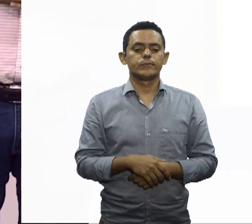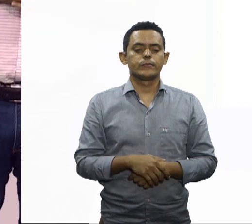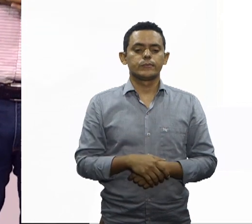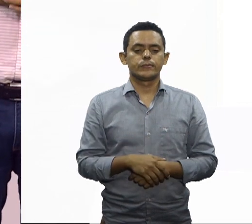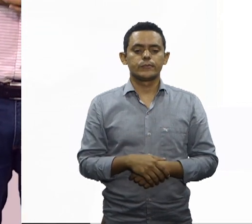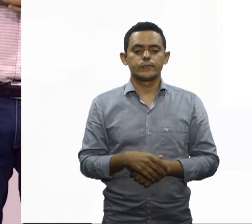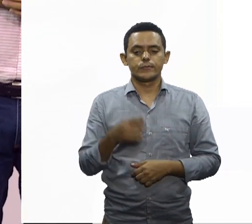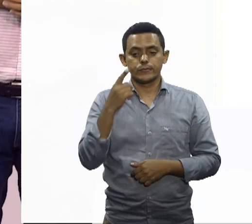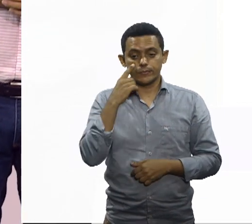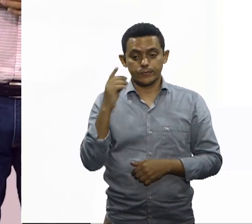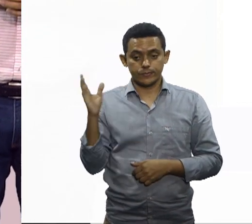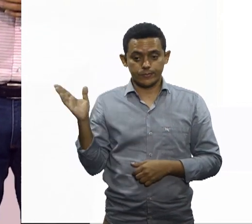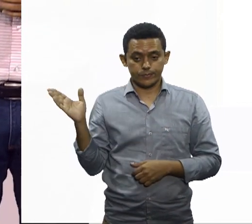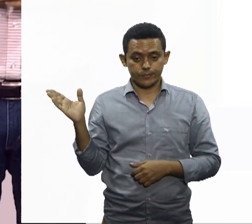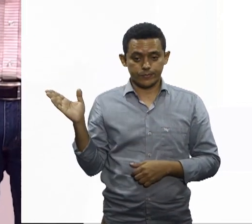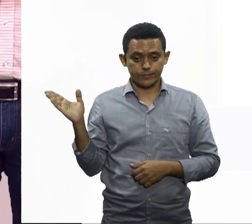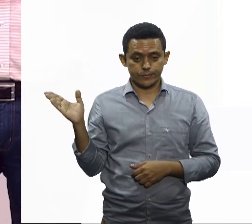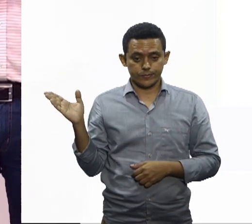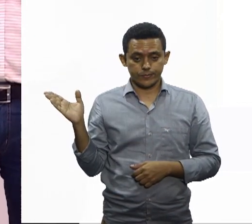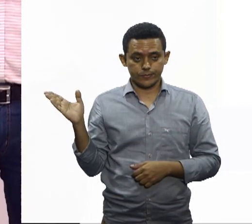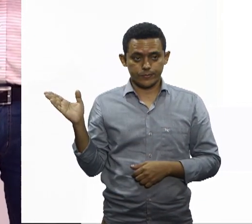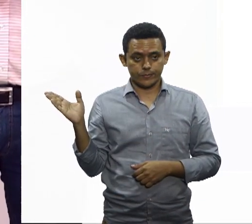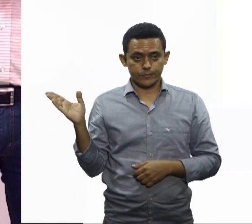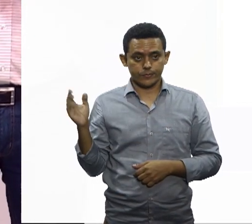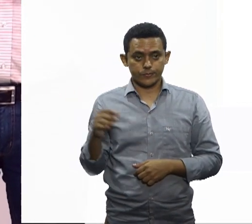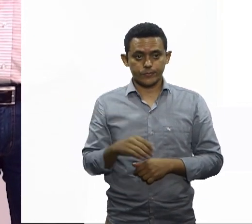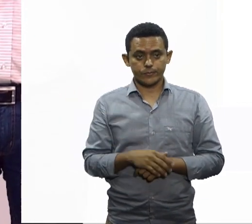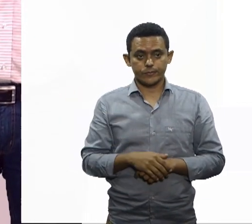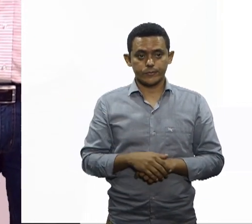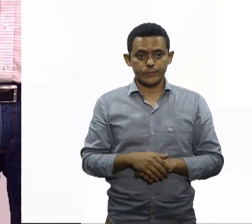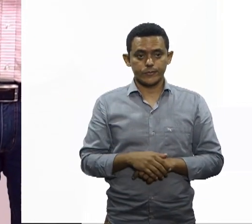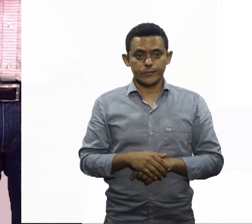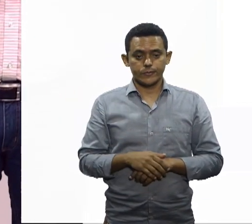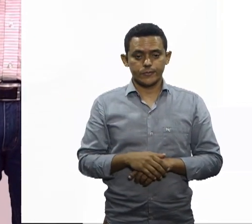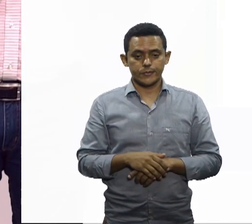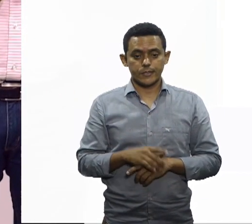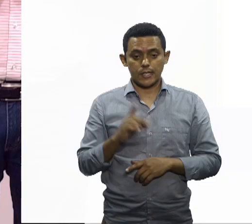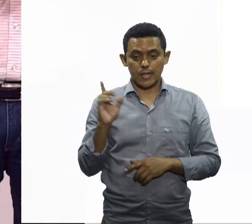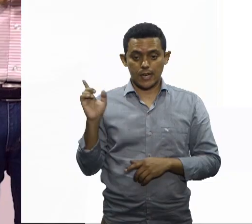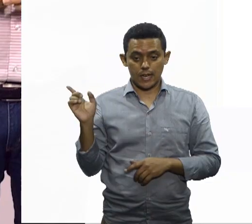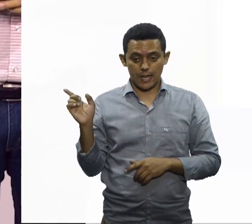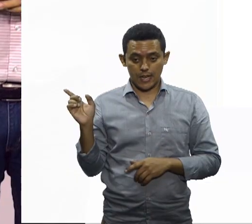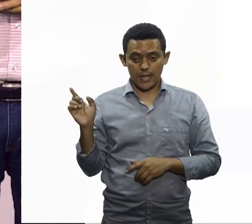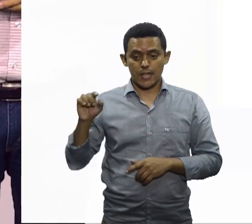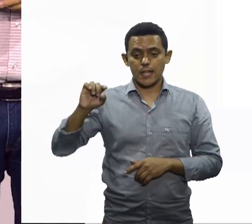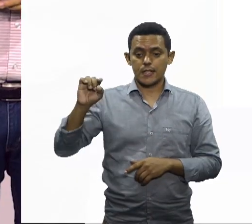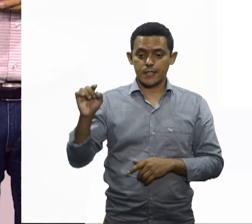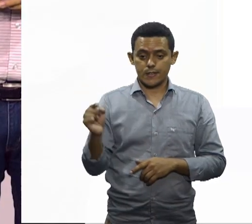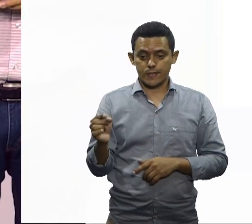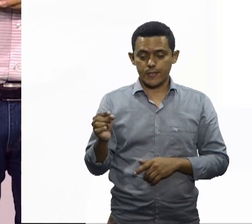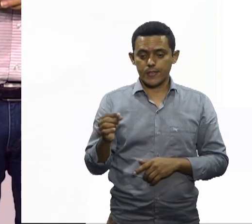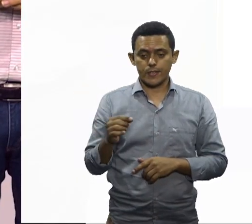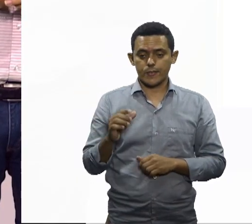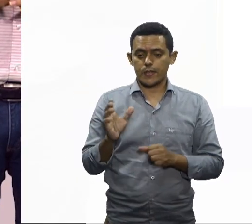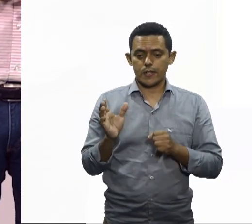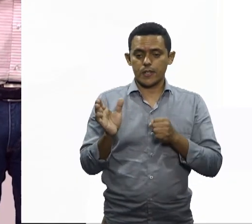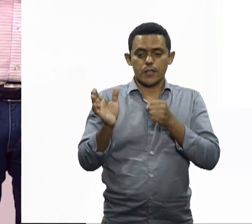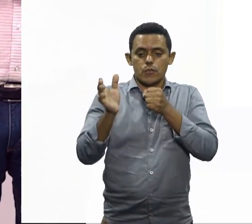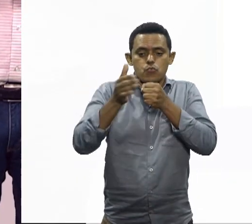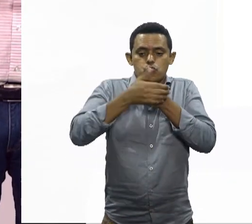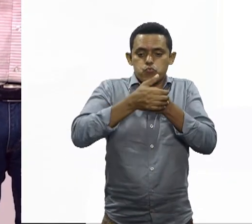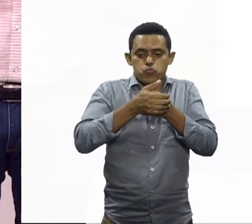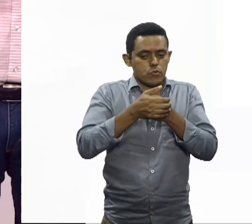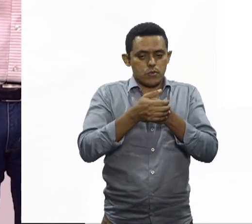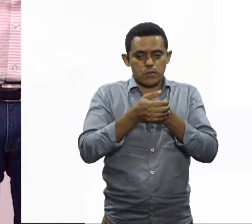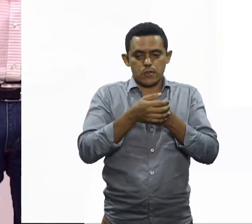5, certo? E agora é o seguinte, não vai contar com aquela vírgula. Aquela vírgula ali, porque ela não aparece, porque 175